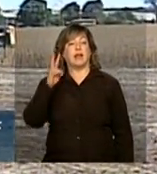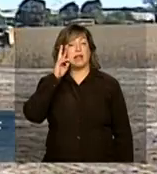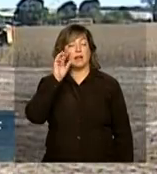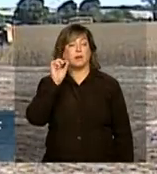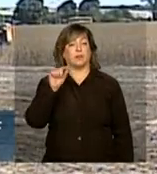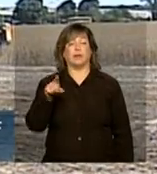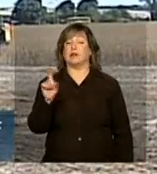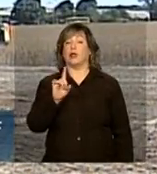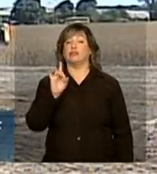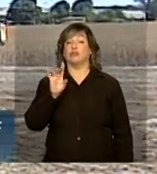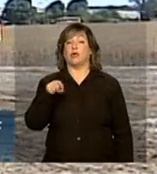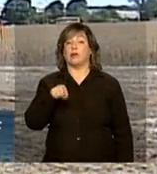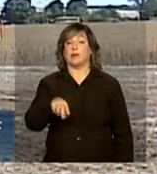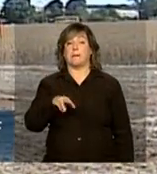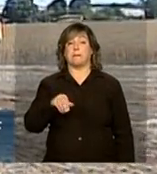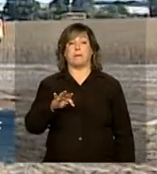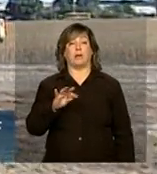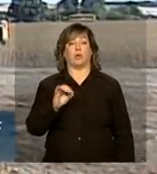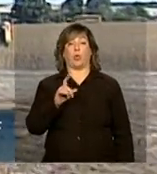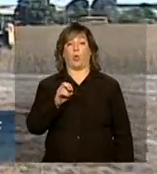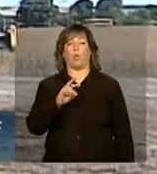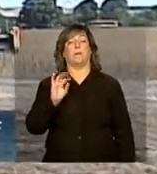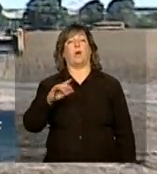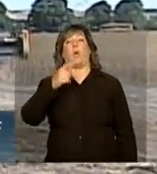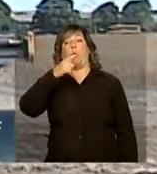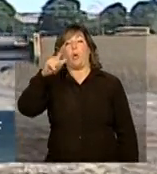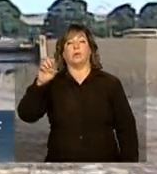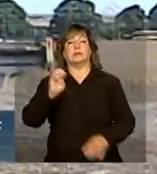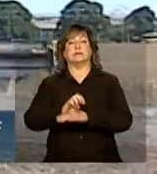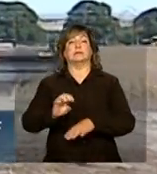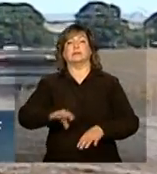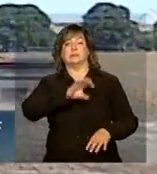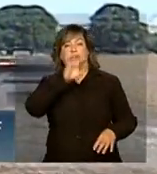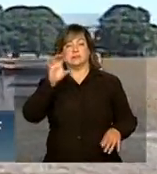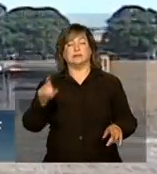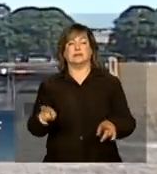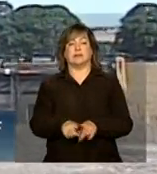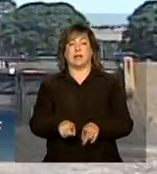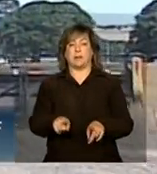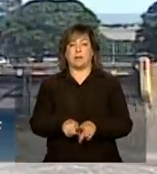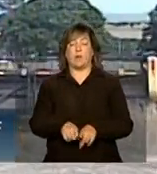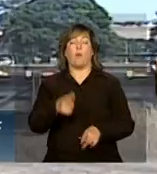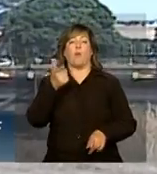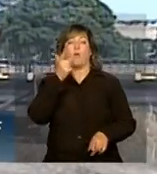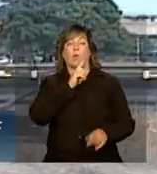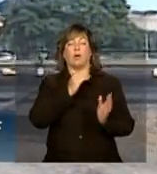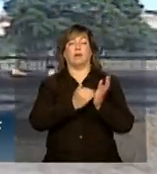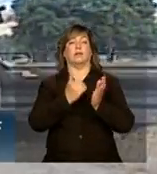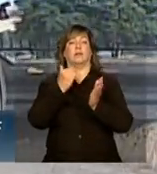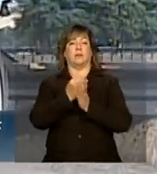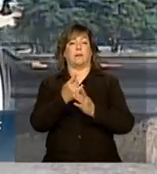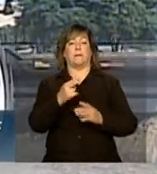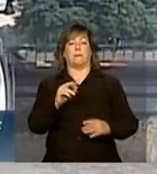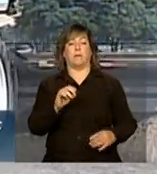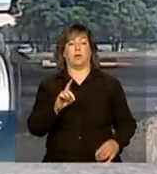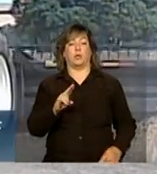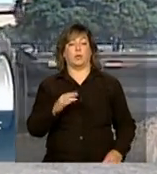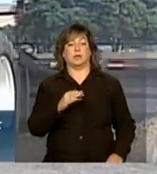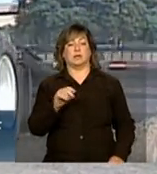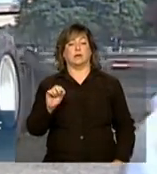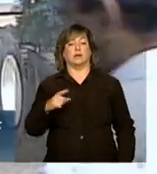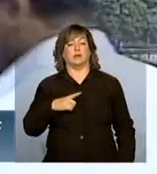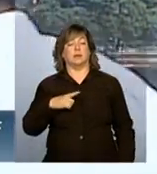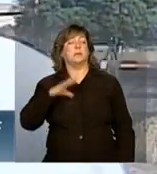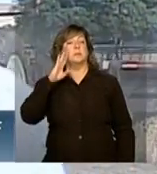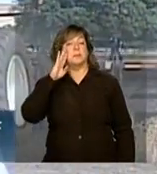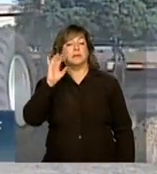só Mato Grosso mas os outros estados do Brasil também conseguiram um aumento na produção